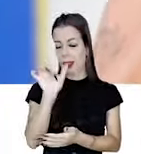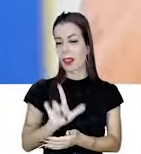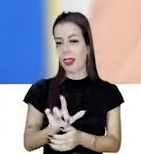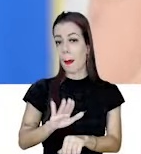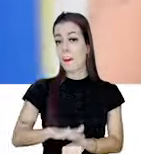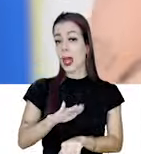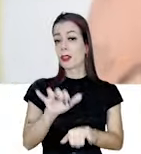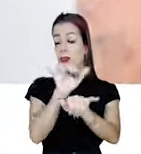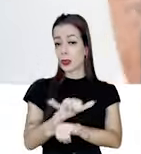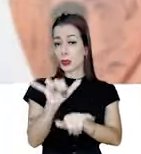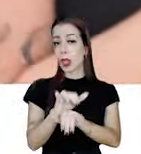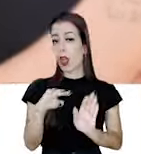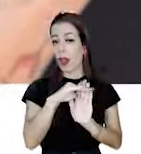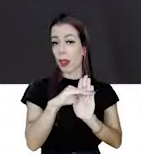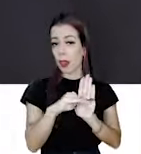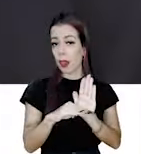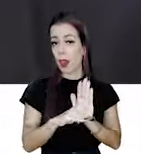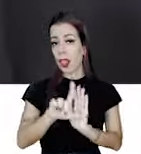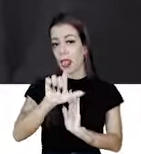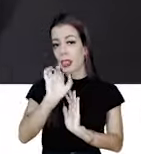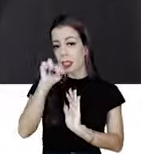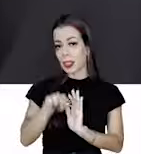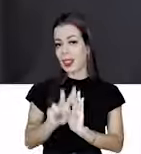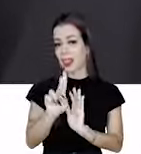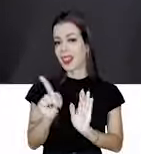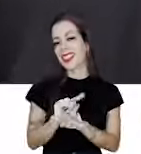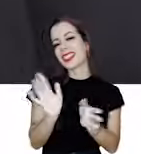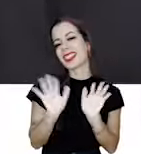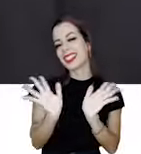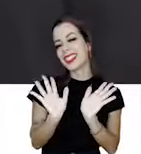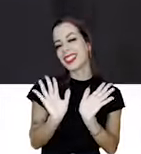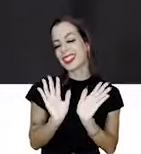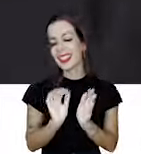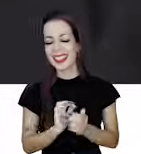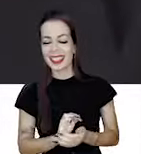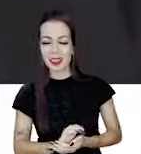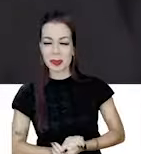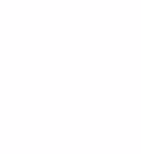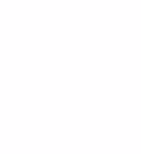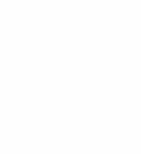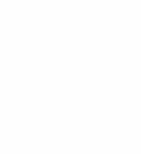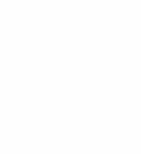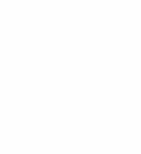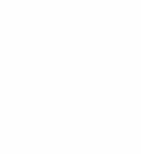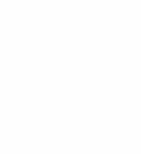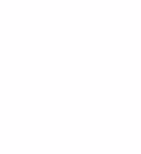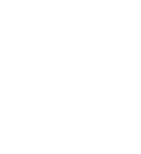ao artesanato sul-mato-grossense. Maiores informações sobre a programação é só buscar no link na bio. Até mais!